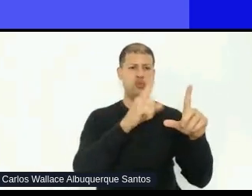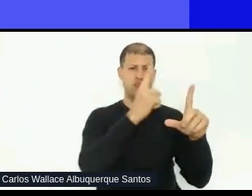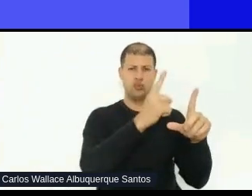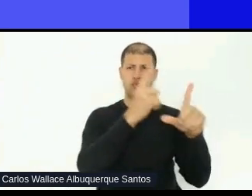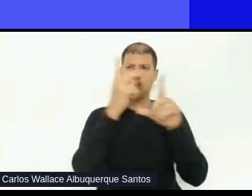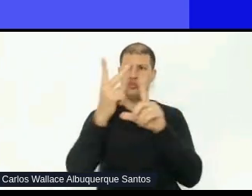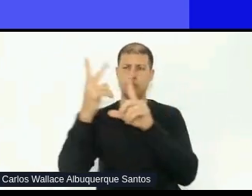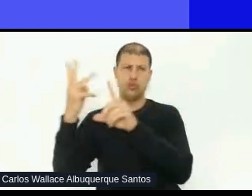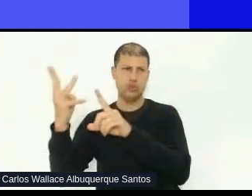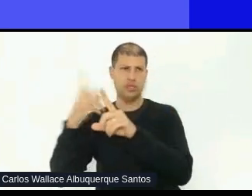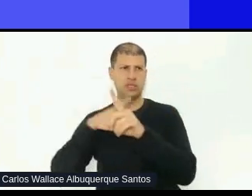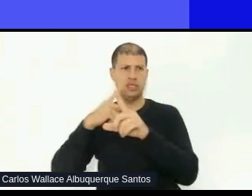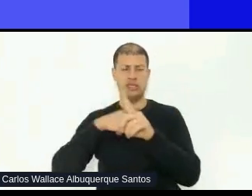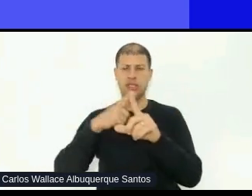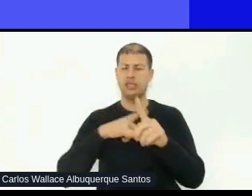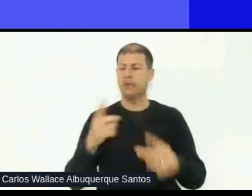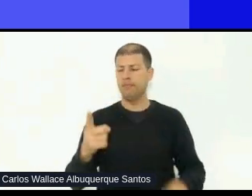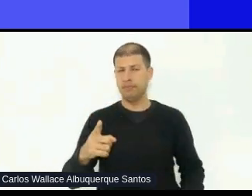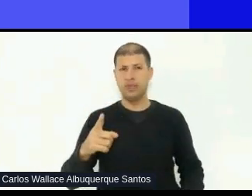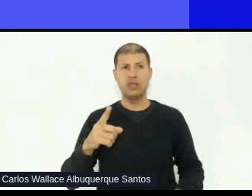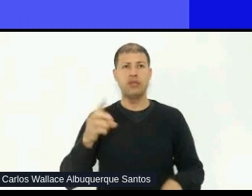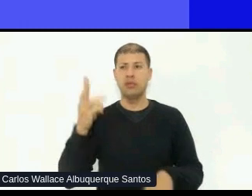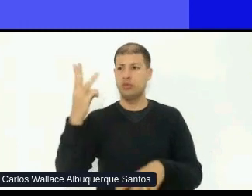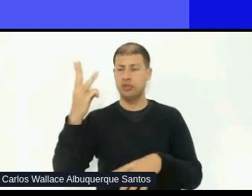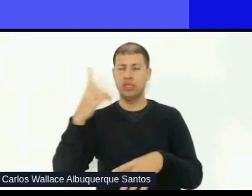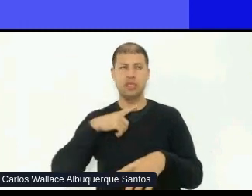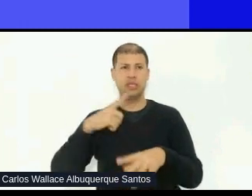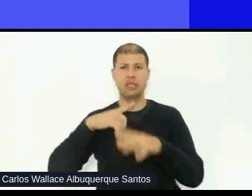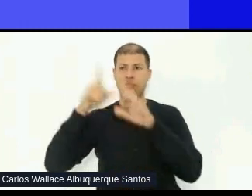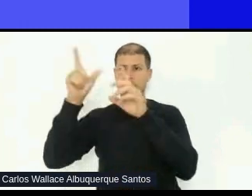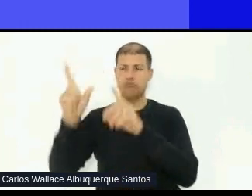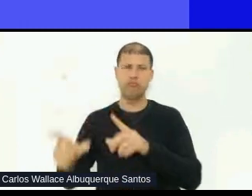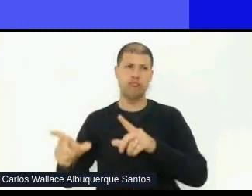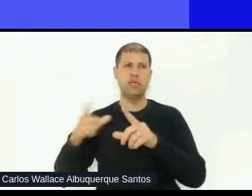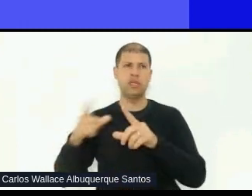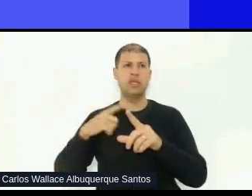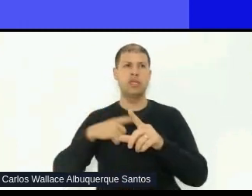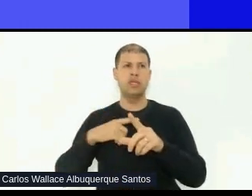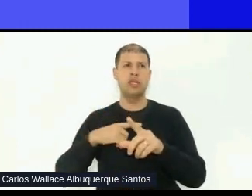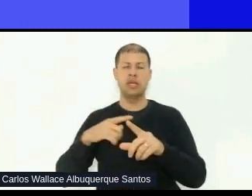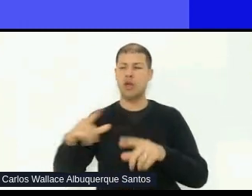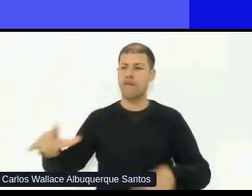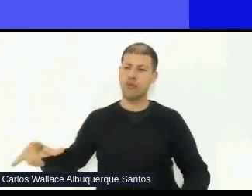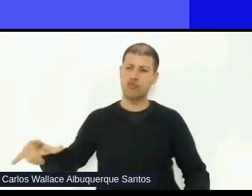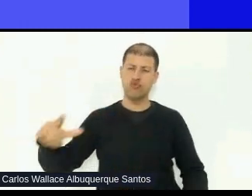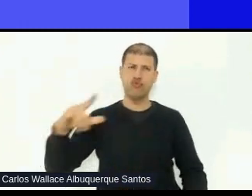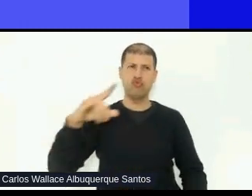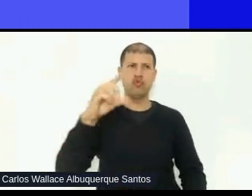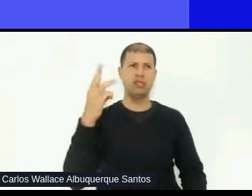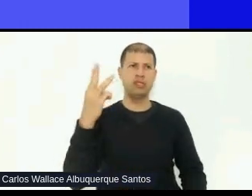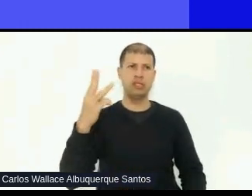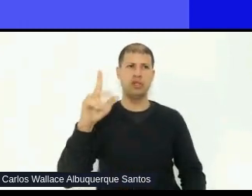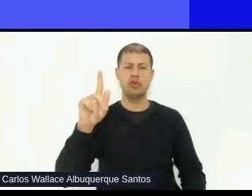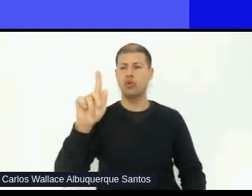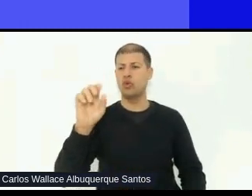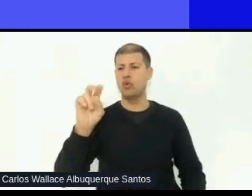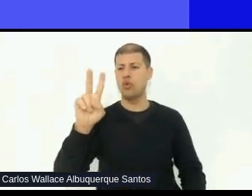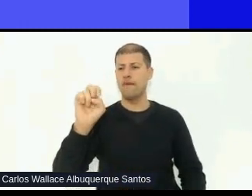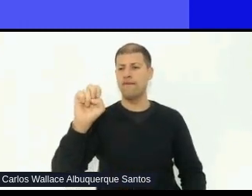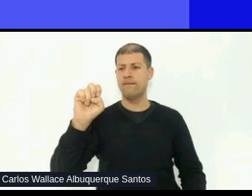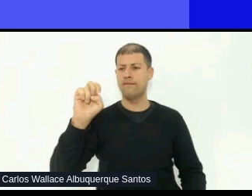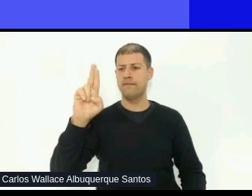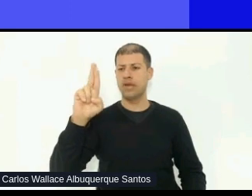um catavento colorido. E o número 3, uma coluna à direita, com o número 3, escrito governance, ou governança, com